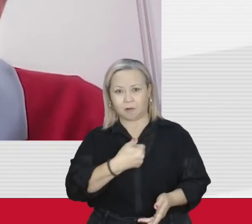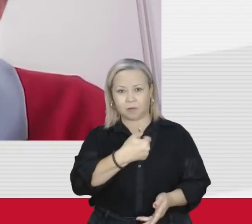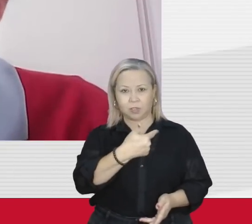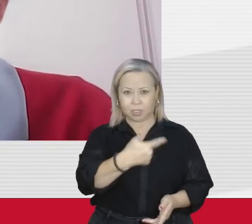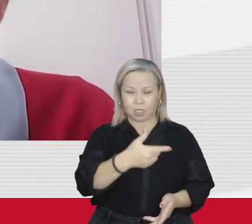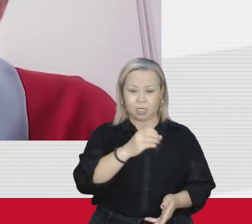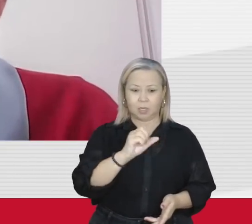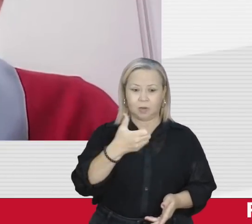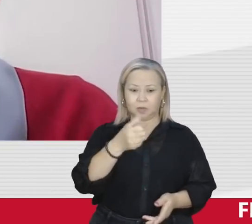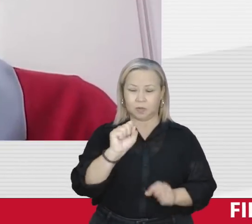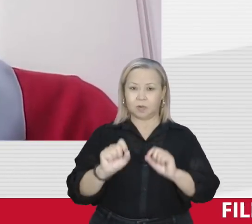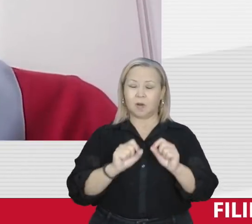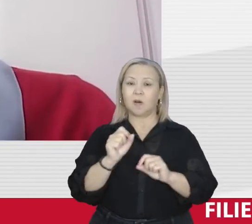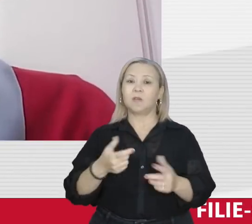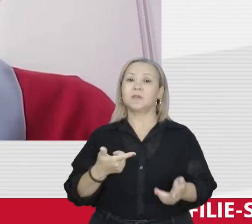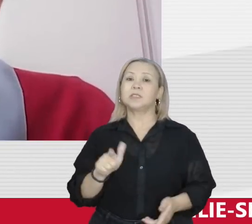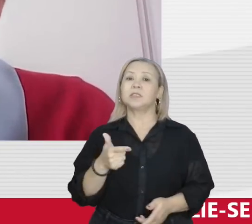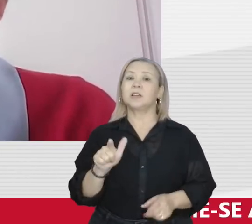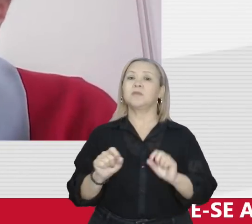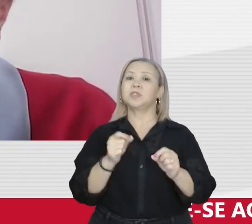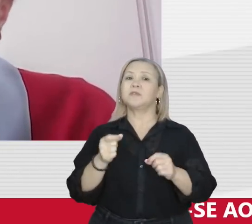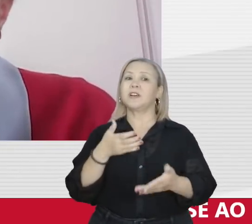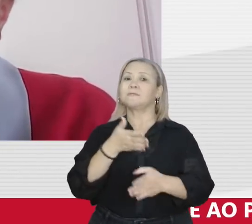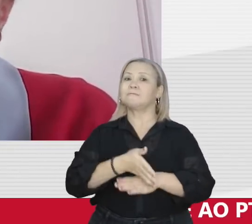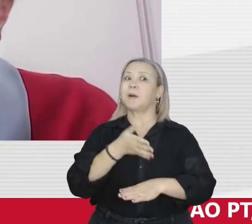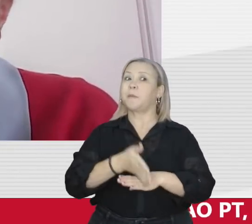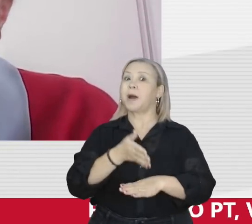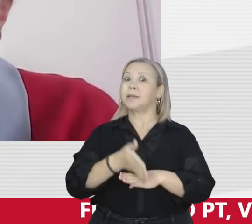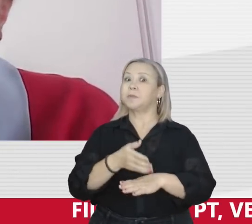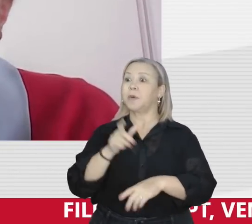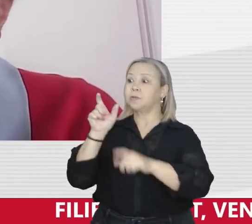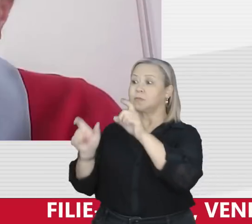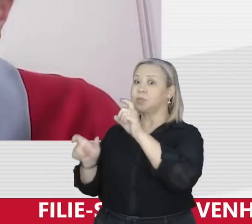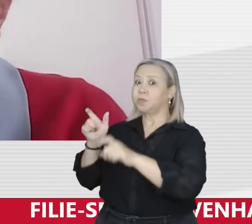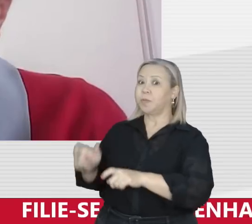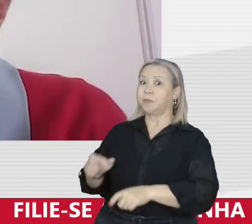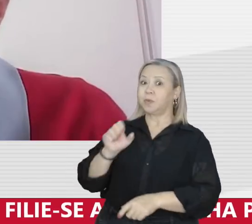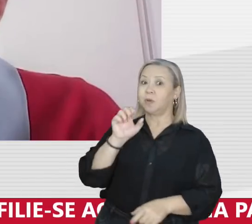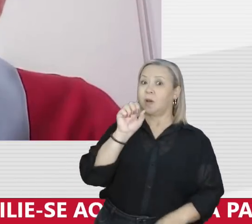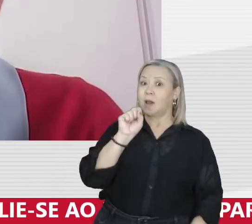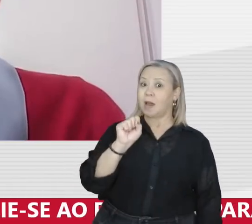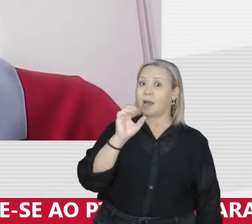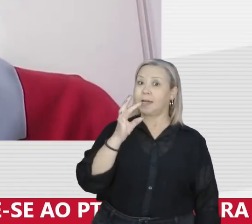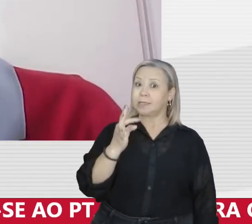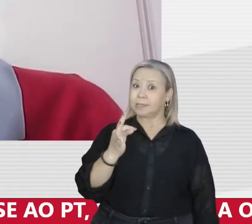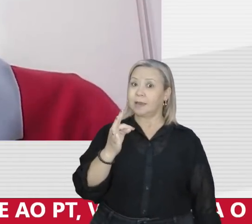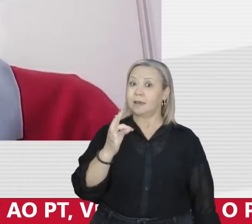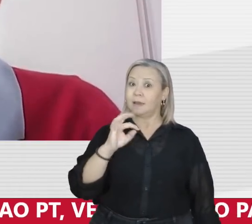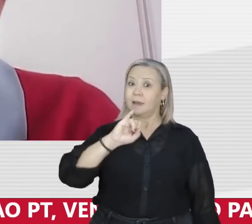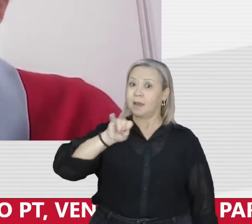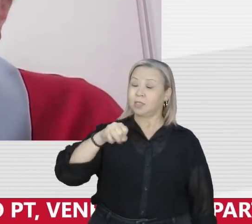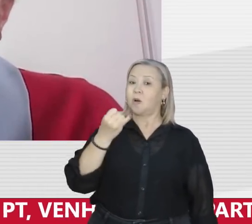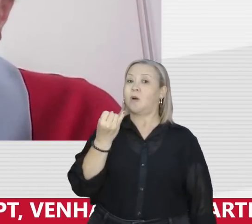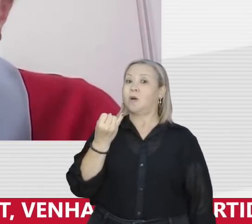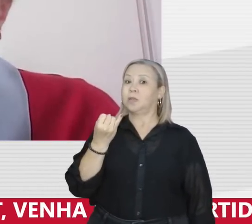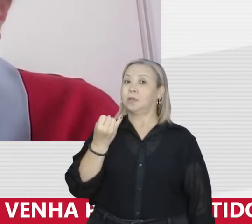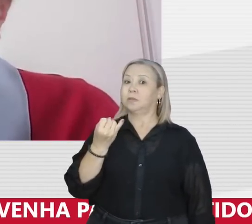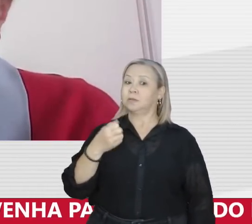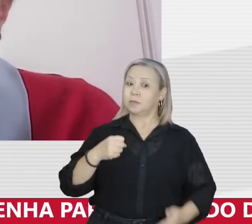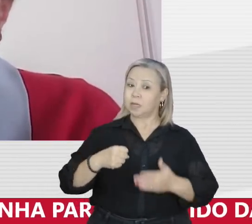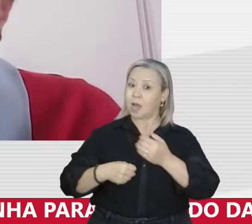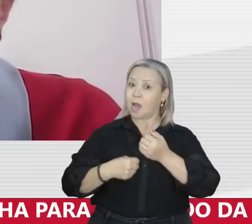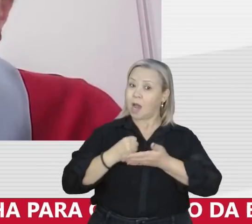houvesse uma leniência ou uma participação de membros do Poder Judiciário, das altas cortes, na sustentação